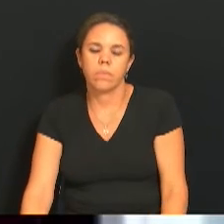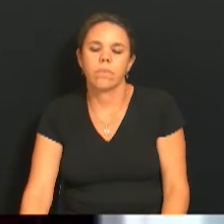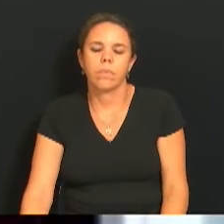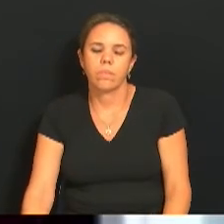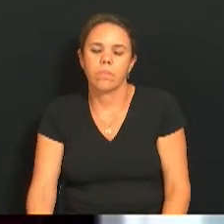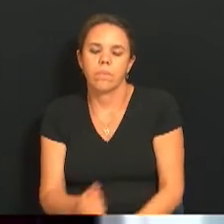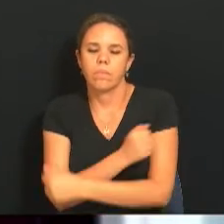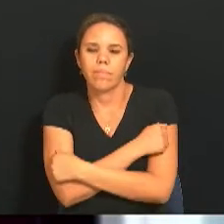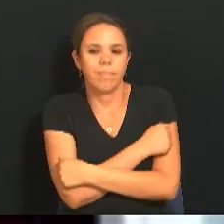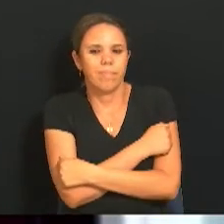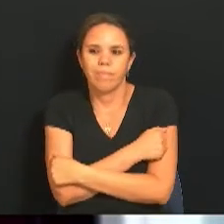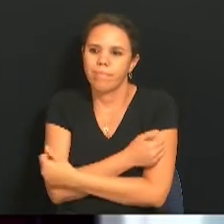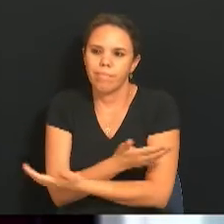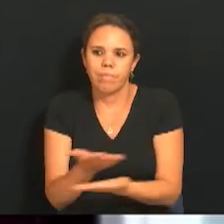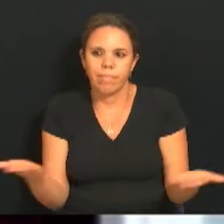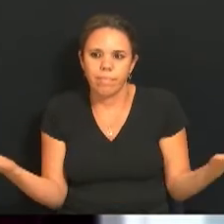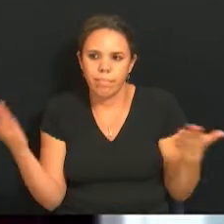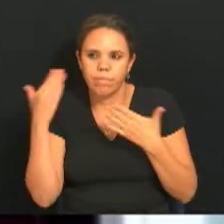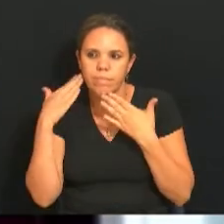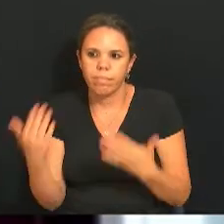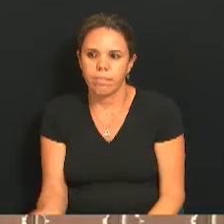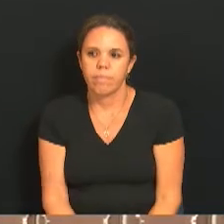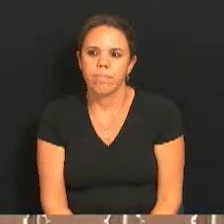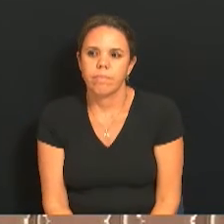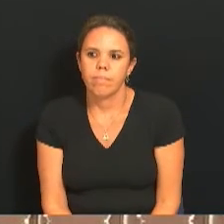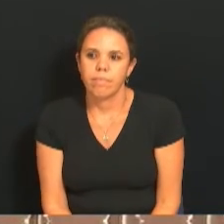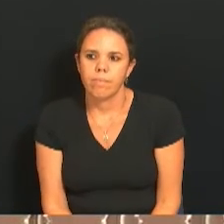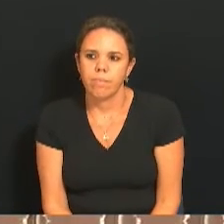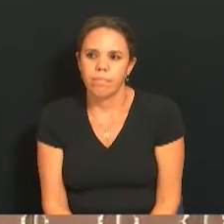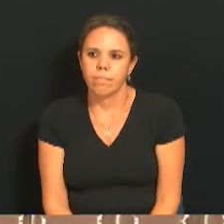abraço a todos os senhores, agradecendo.